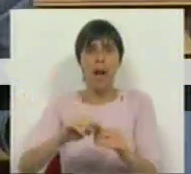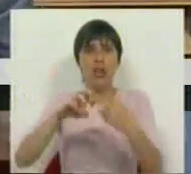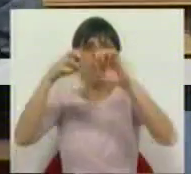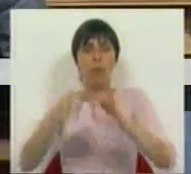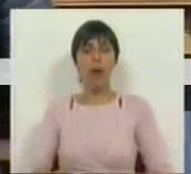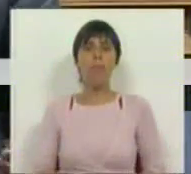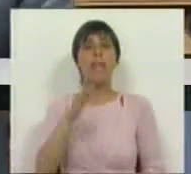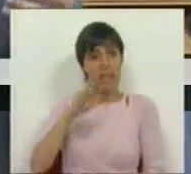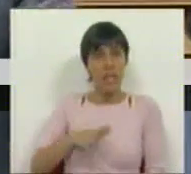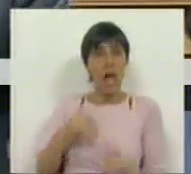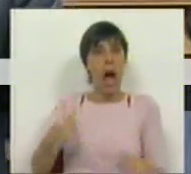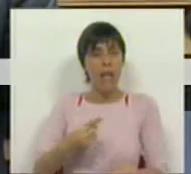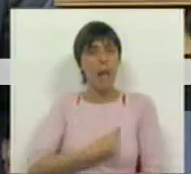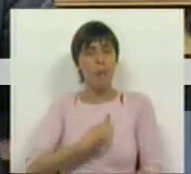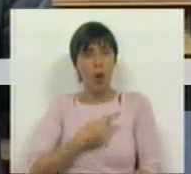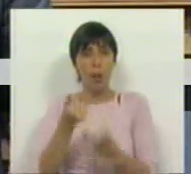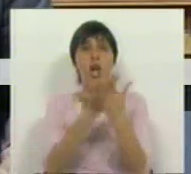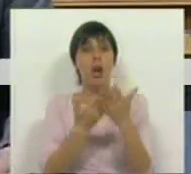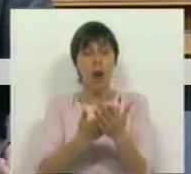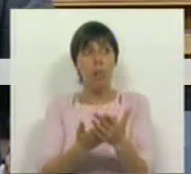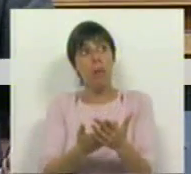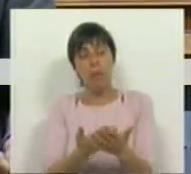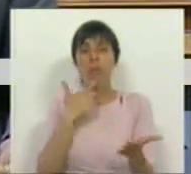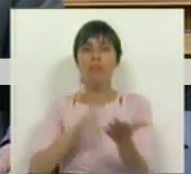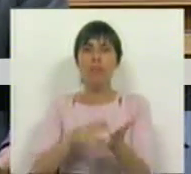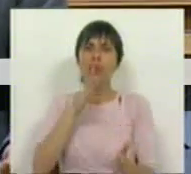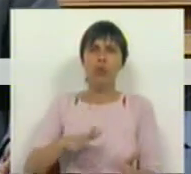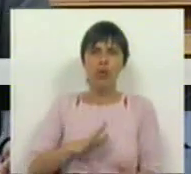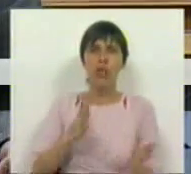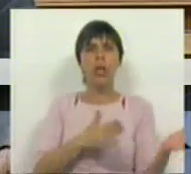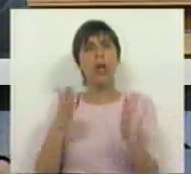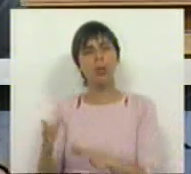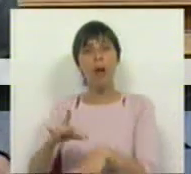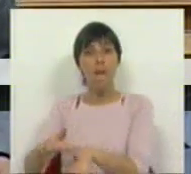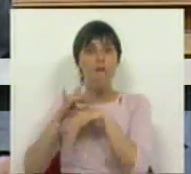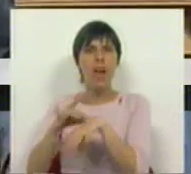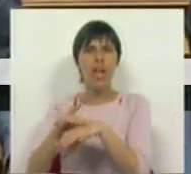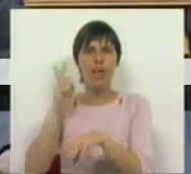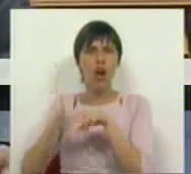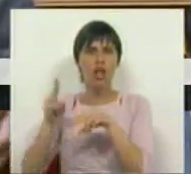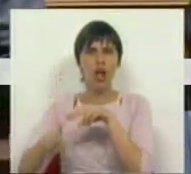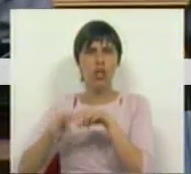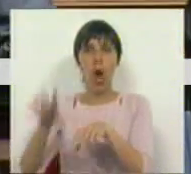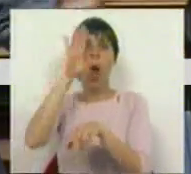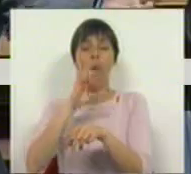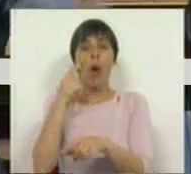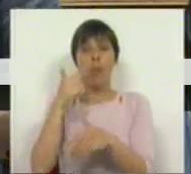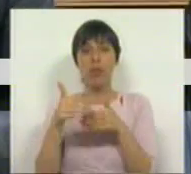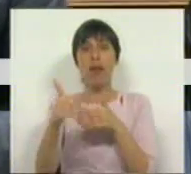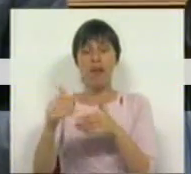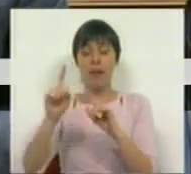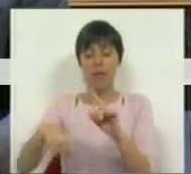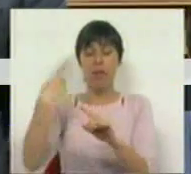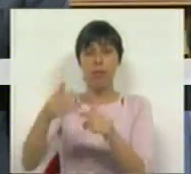problemas. Dizer-nos que está preocupado com a economia, quando nos diz que está do lado do fanatismo dos cortes neste Governo, como se verá